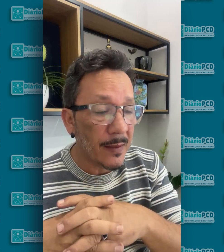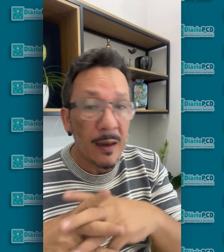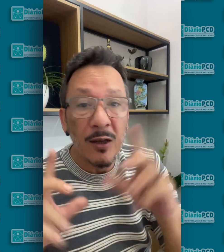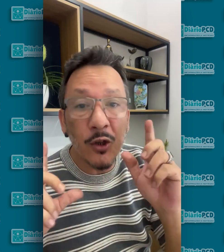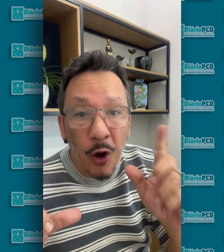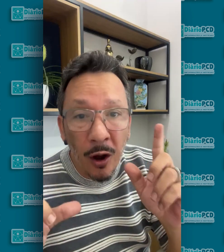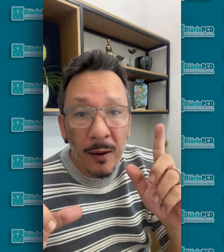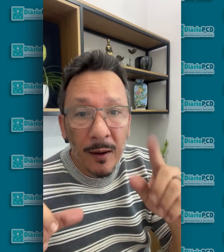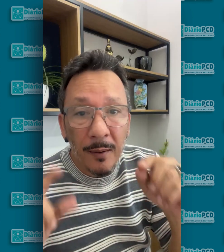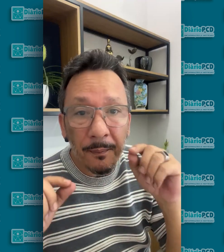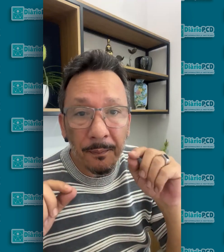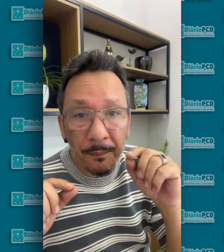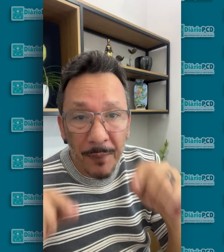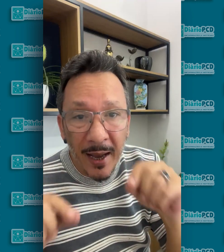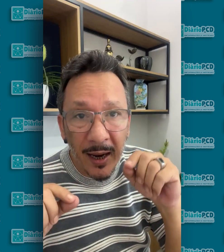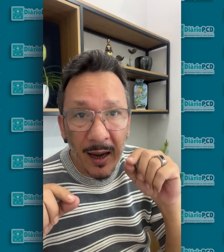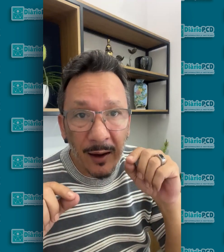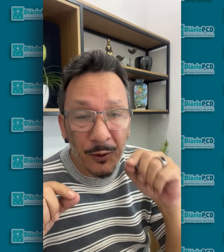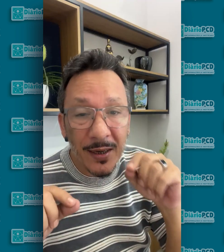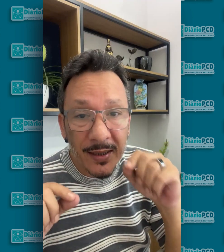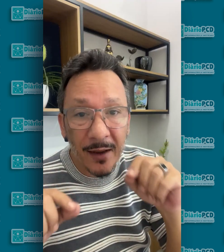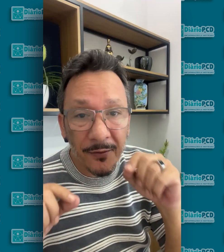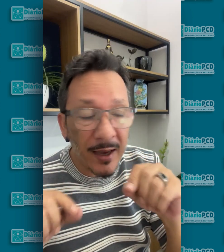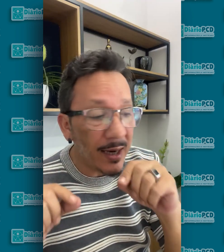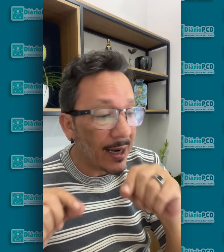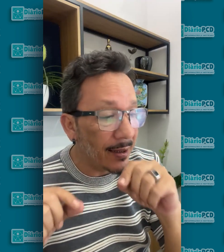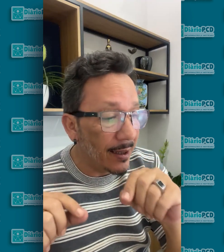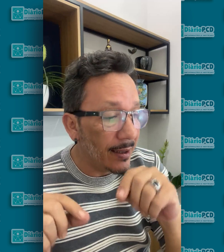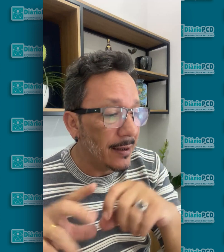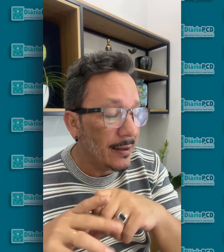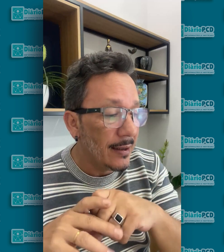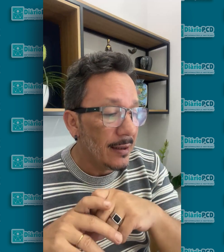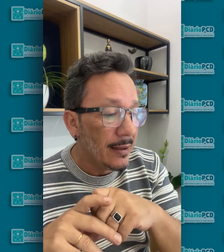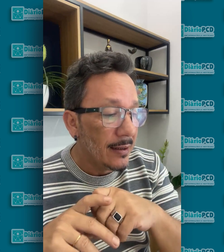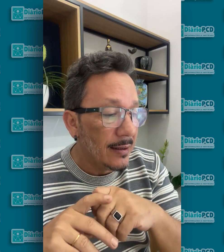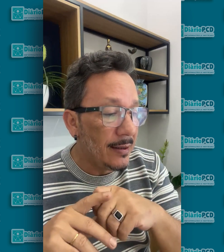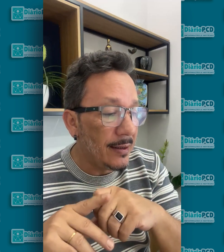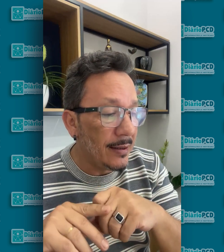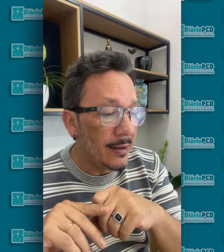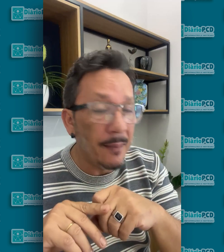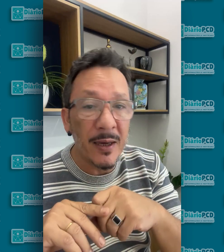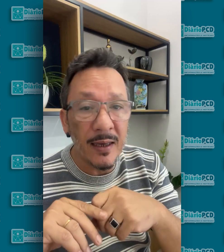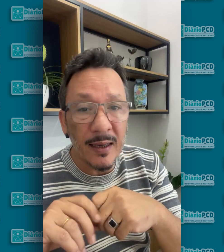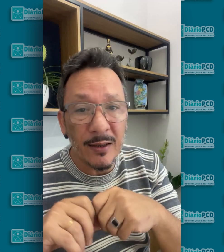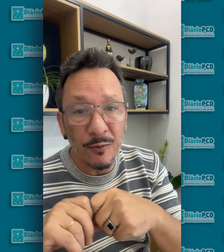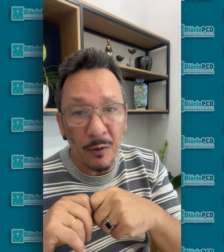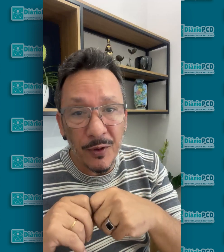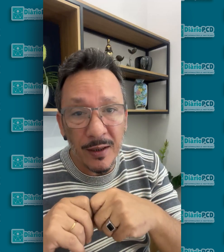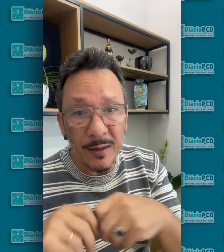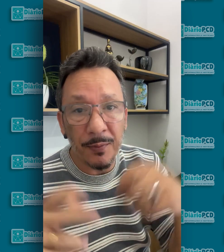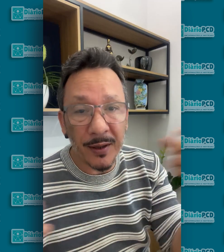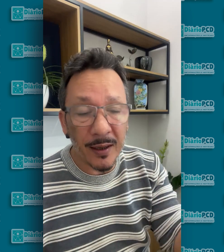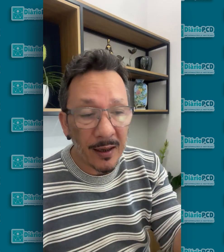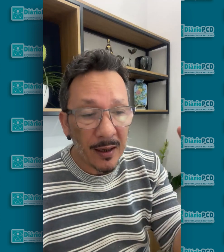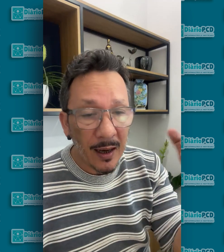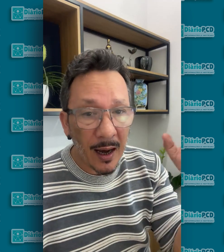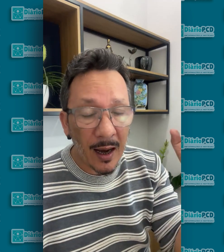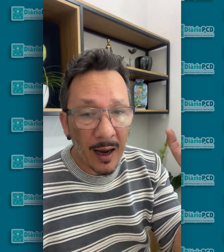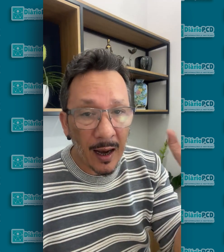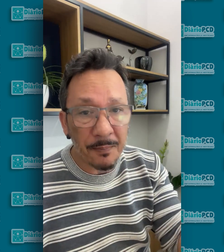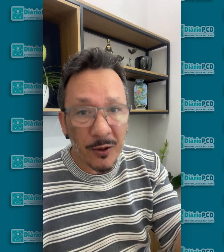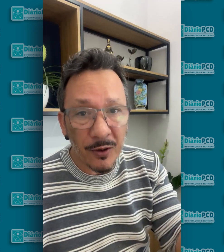eleições, só no que se refere à cadeira de representação do autista,